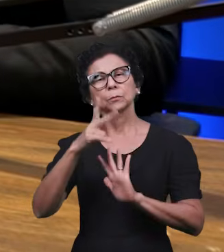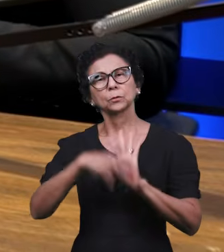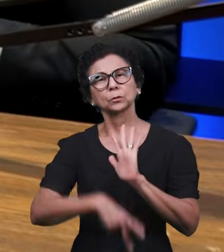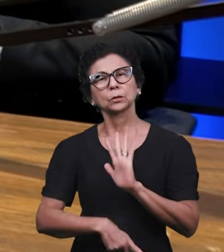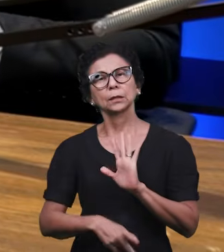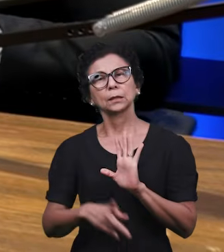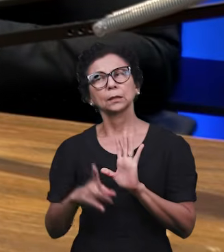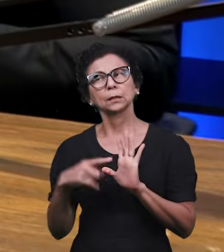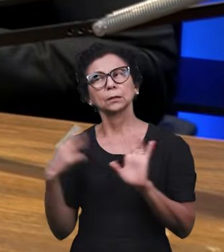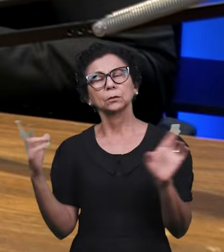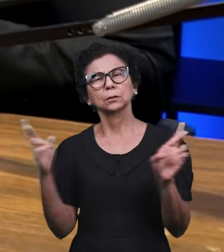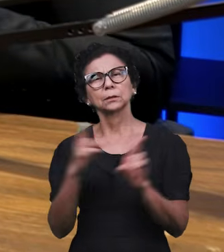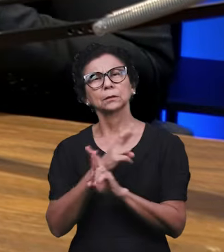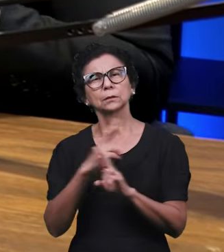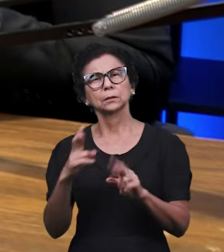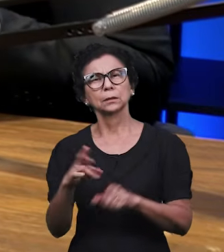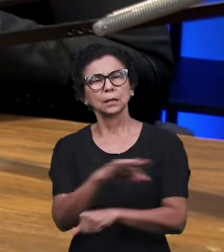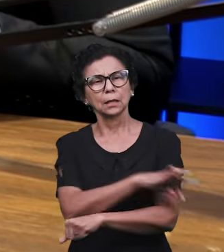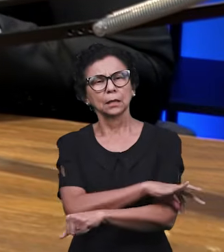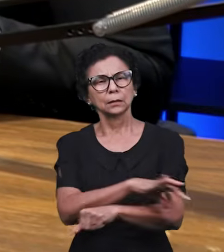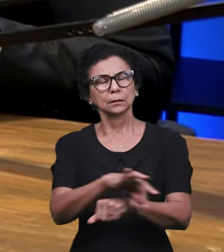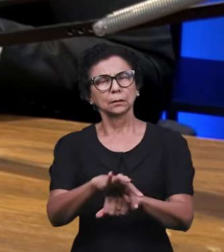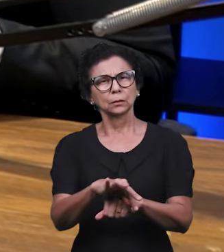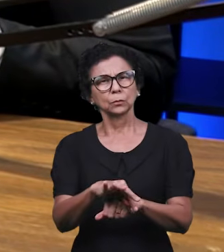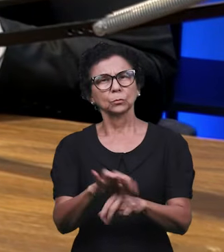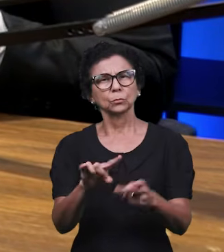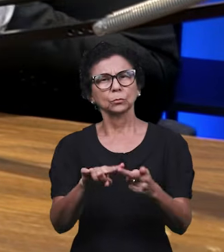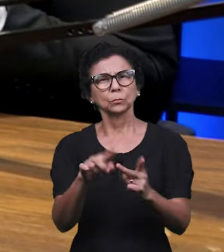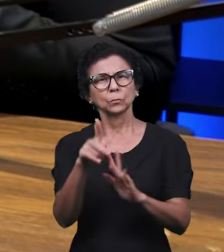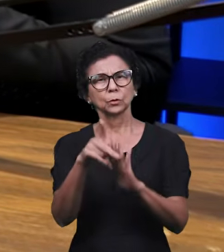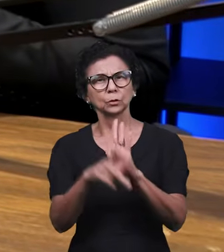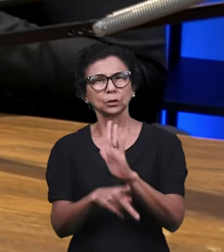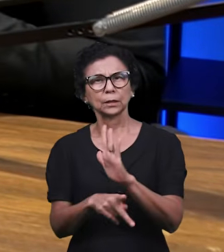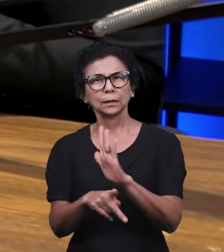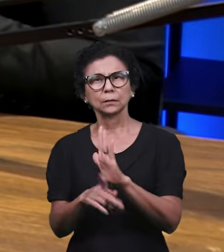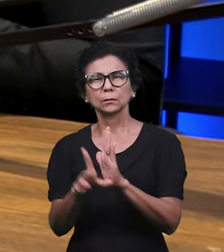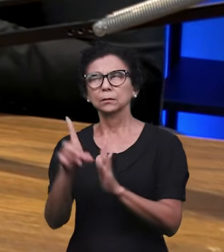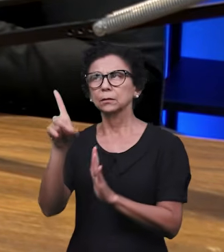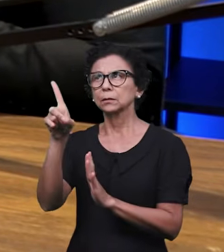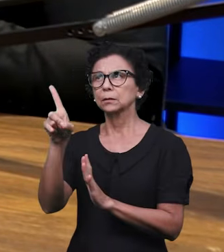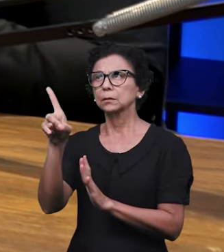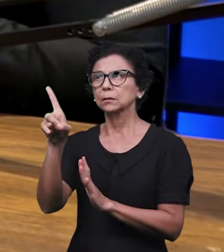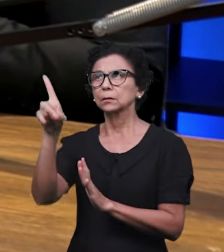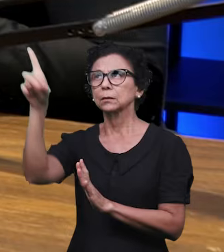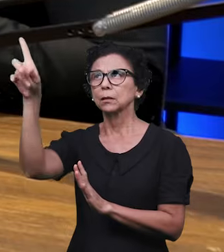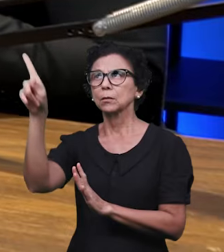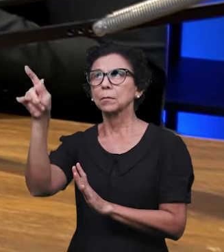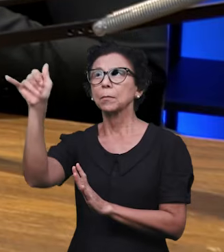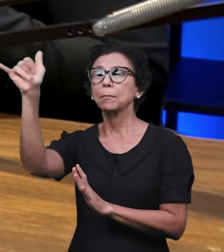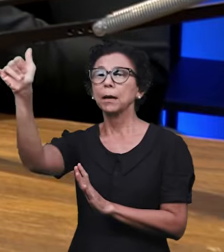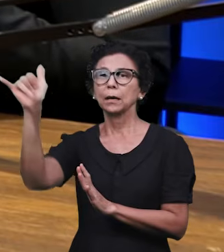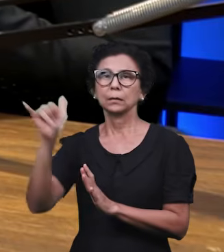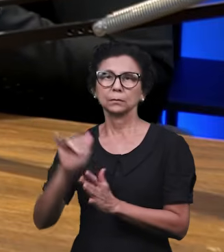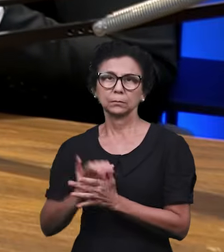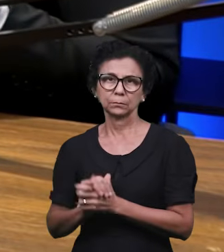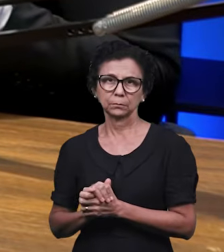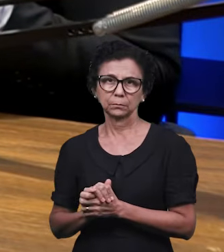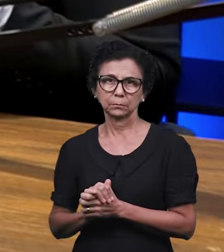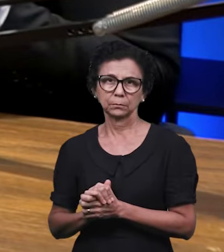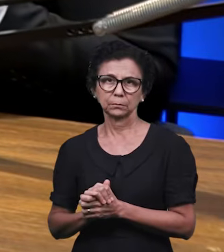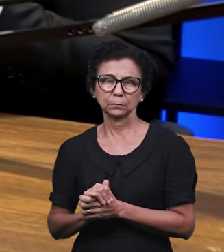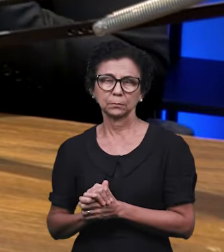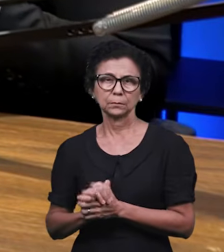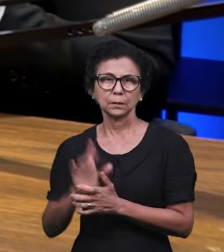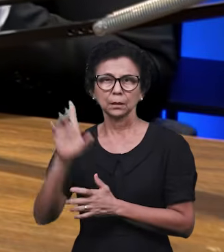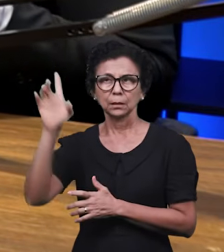da arquitetura, do projeto, né, ao Pai. Porque todo projeto ele veio